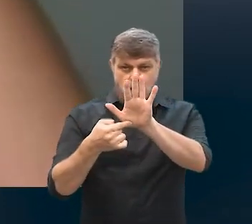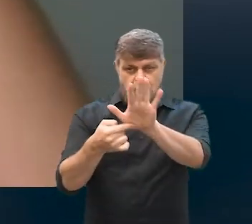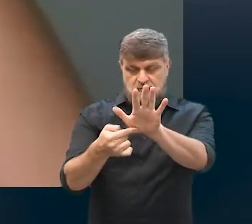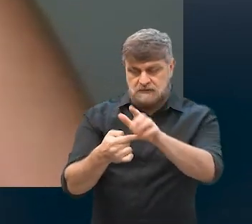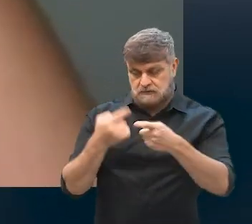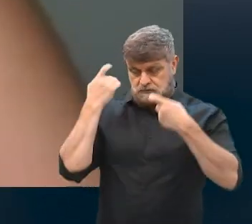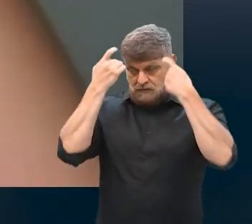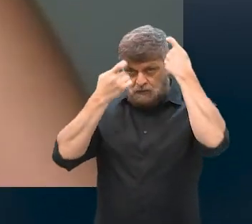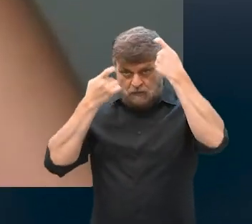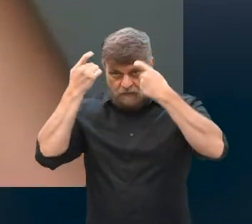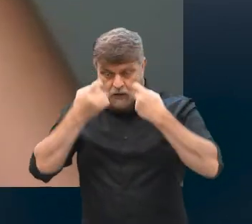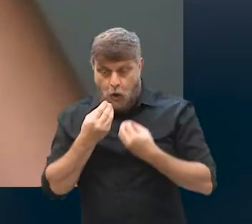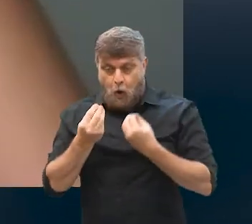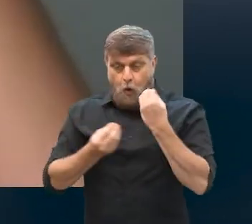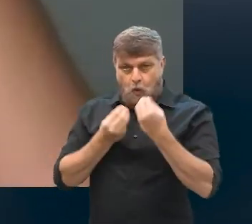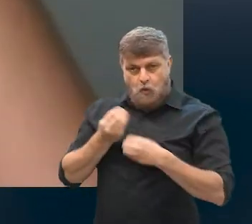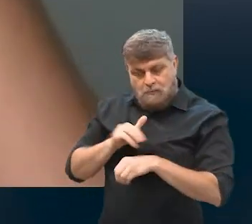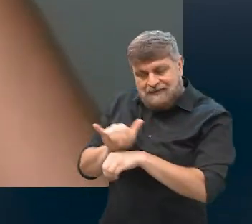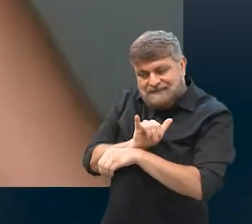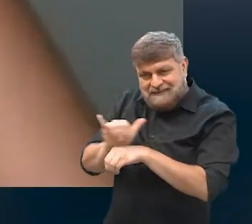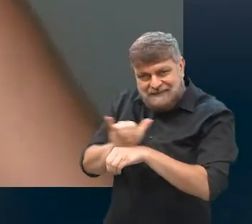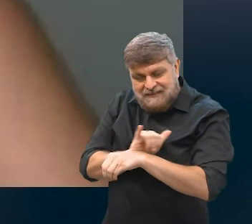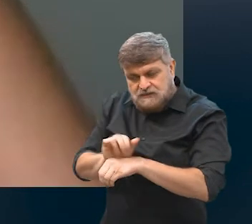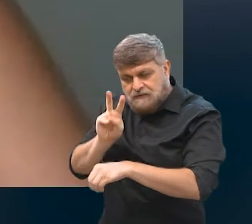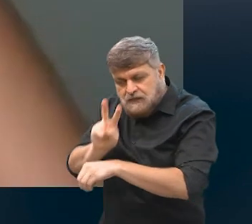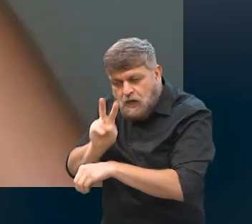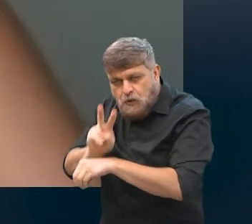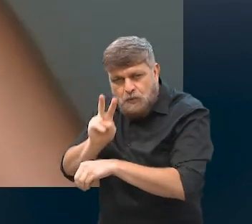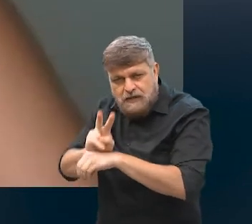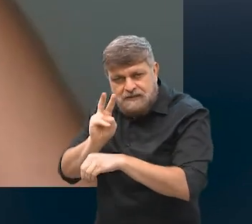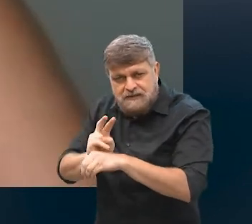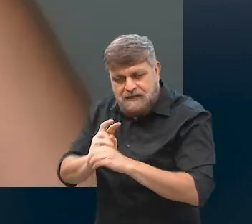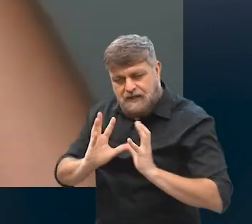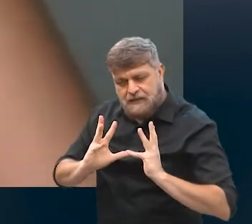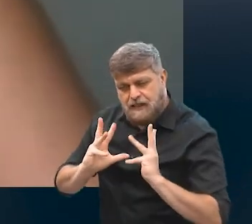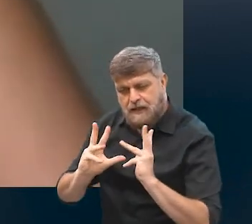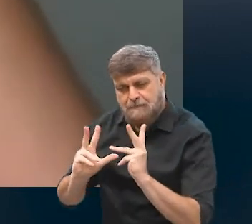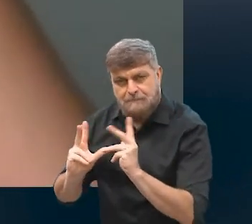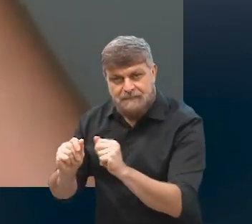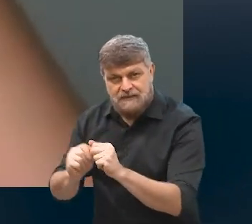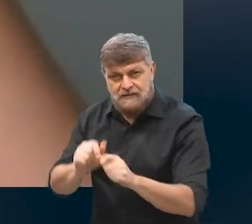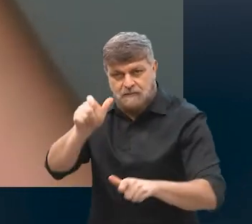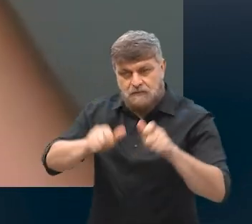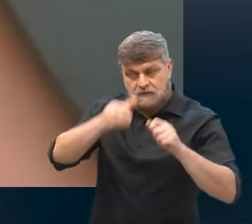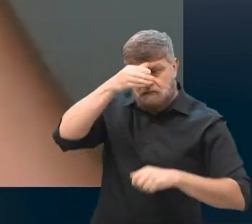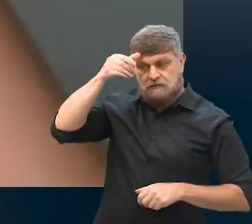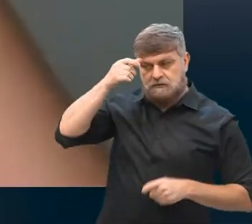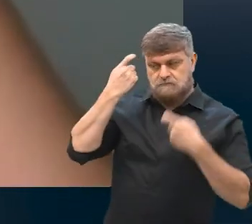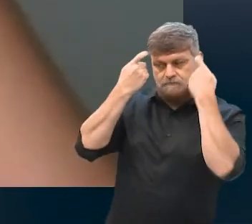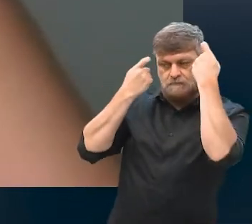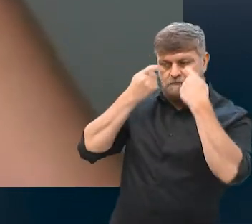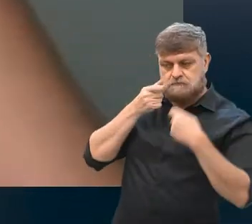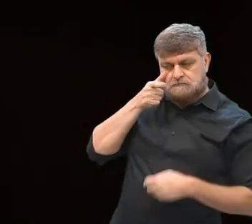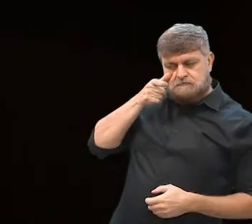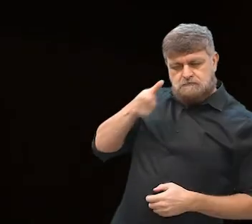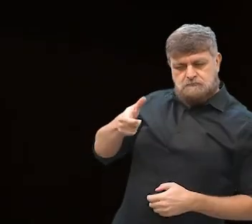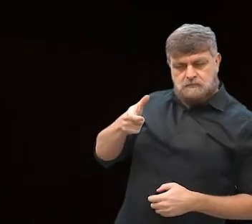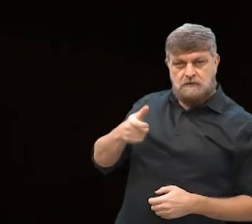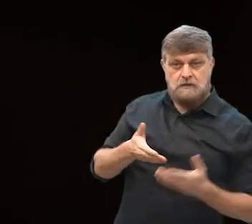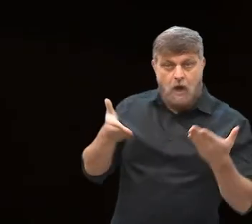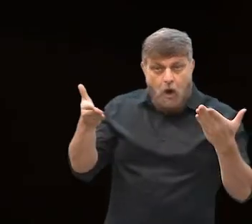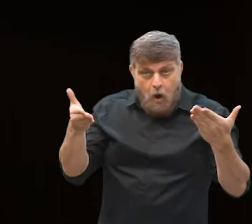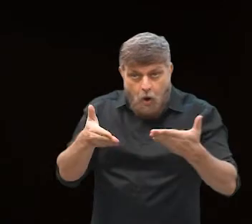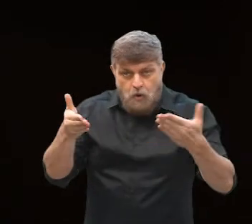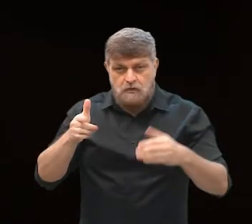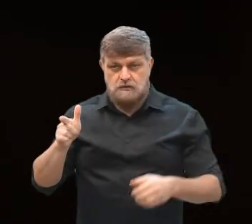sua preocupação, o seu cuidado com a higiene na manipulação dos alimentos, porque os clientes estão preocupados com isso. E hoje,